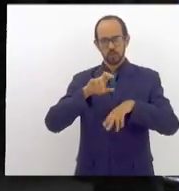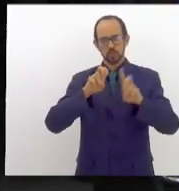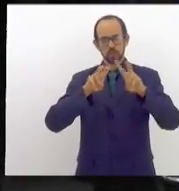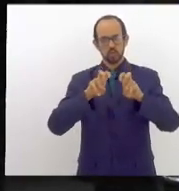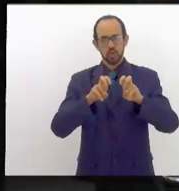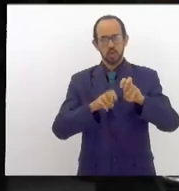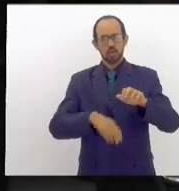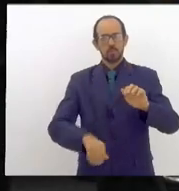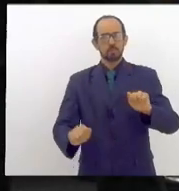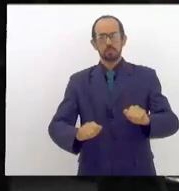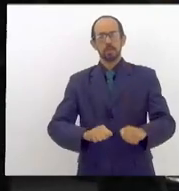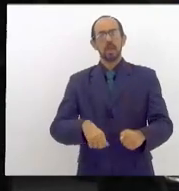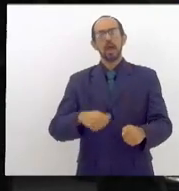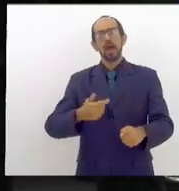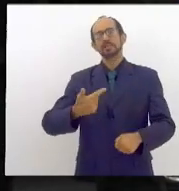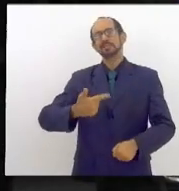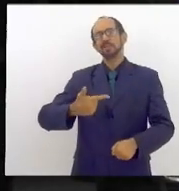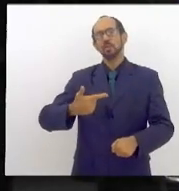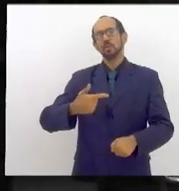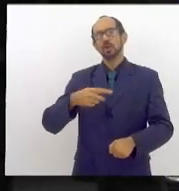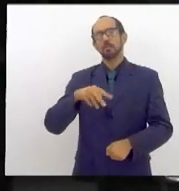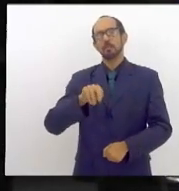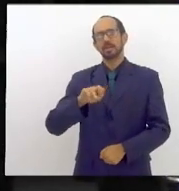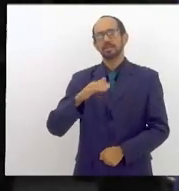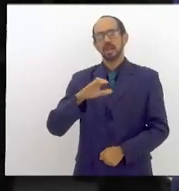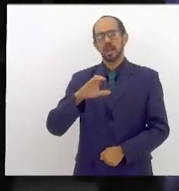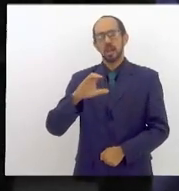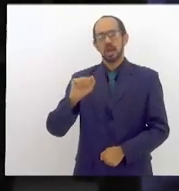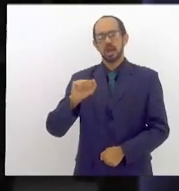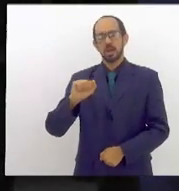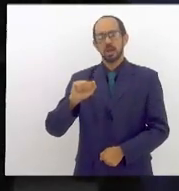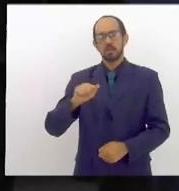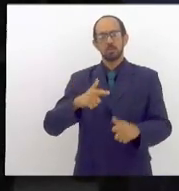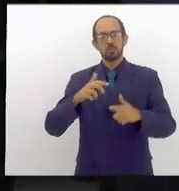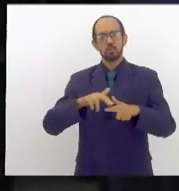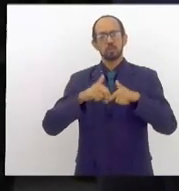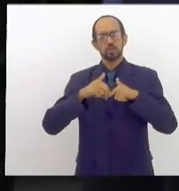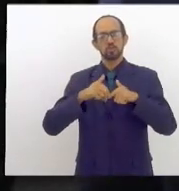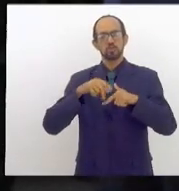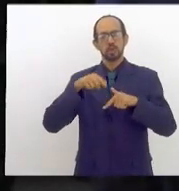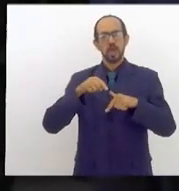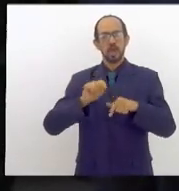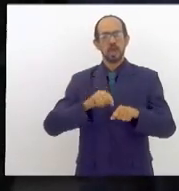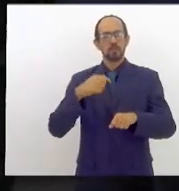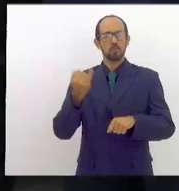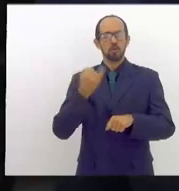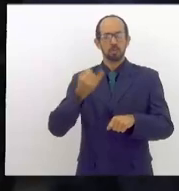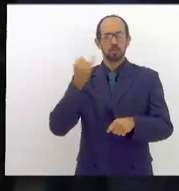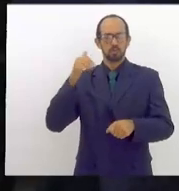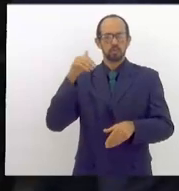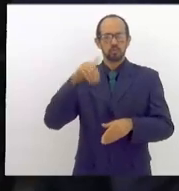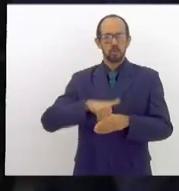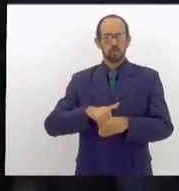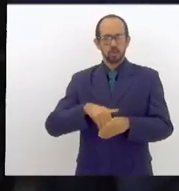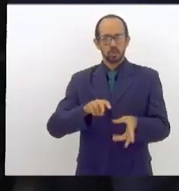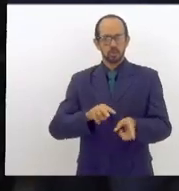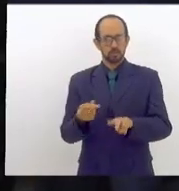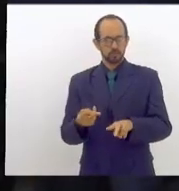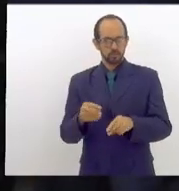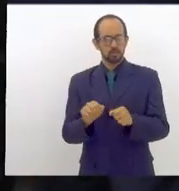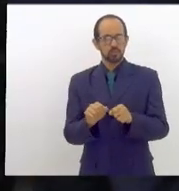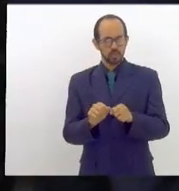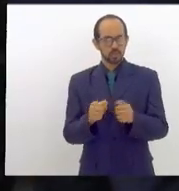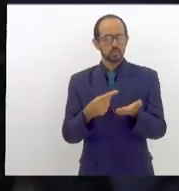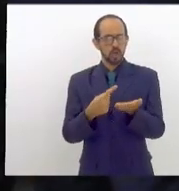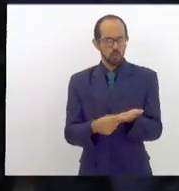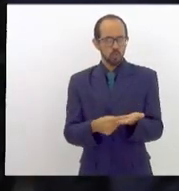o cumprimento da segunda parcela por isso que era razoável que eu estava encaminhamento agora era razoável que a gente produzisse aqui um acordo